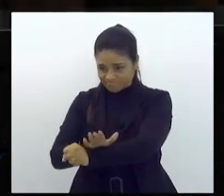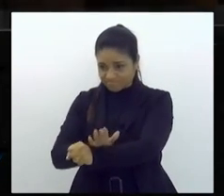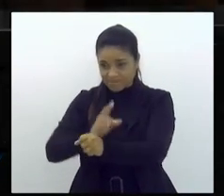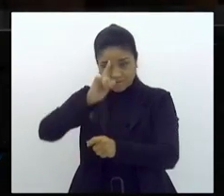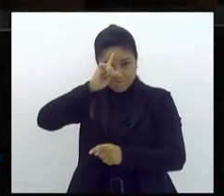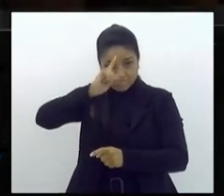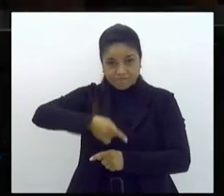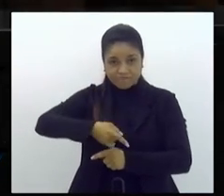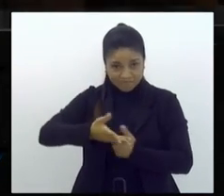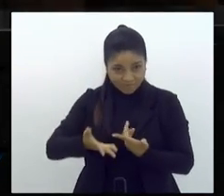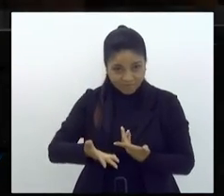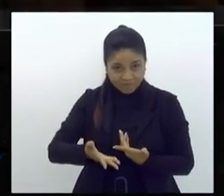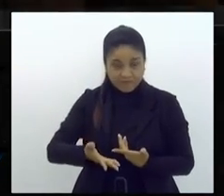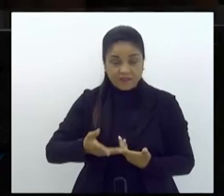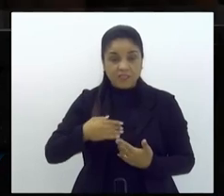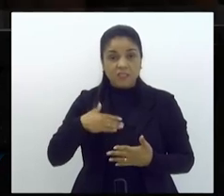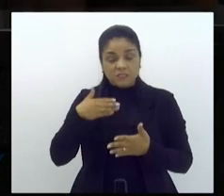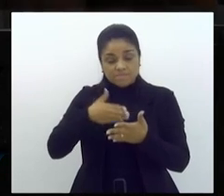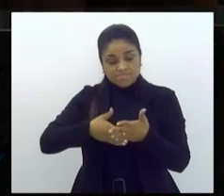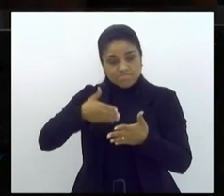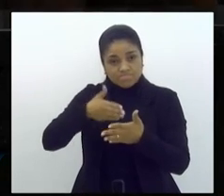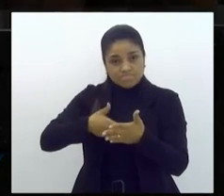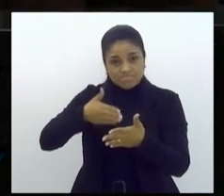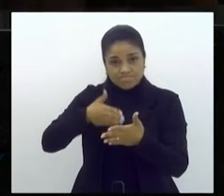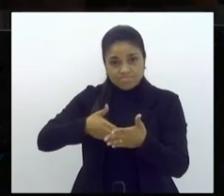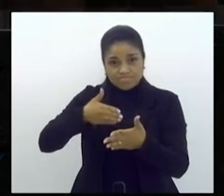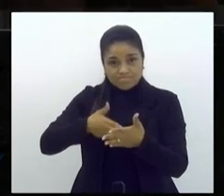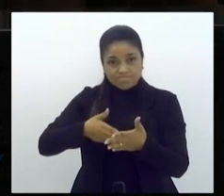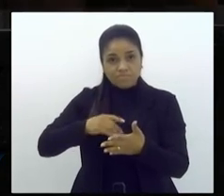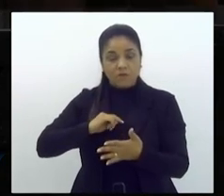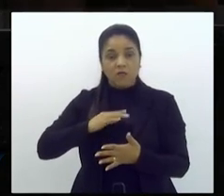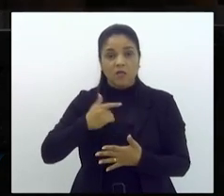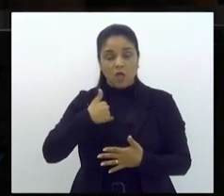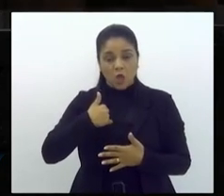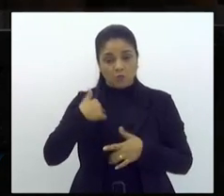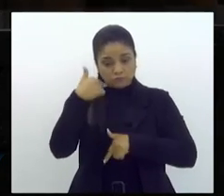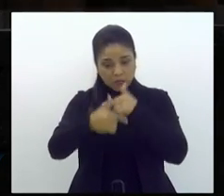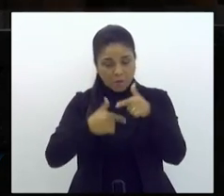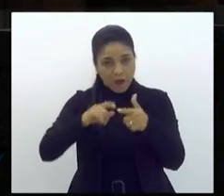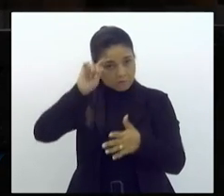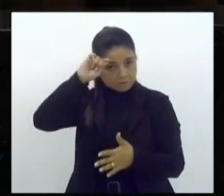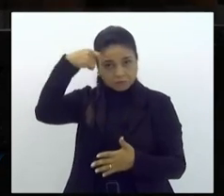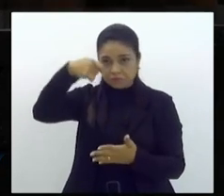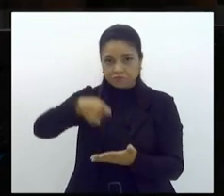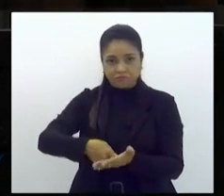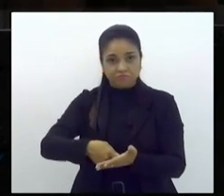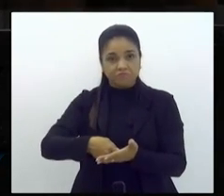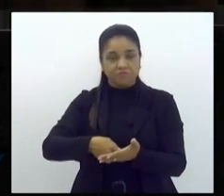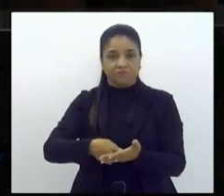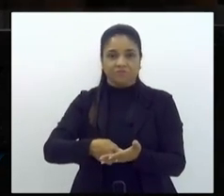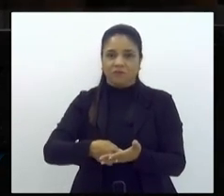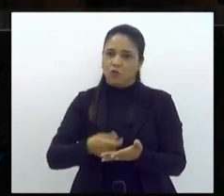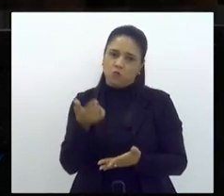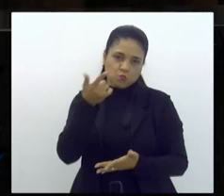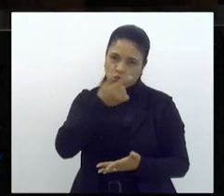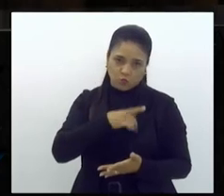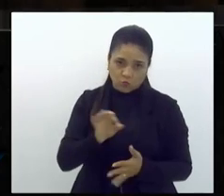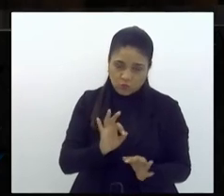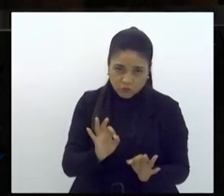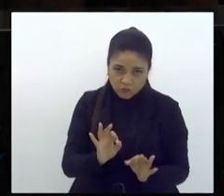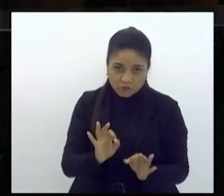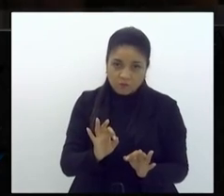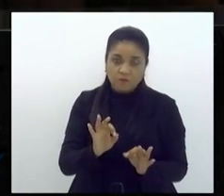tentaram impedir que eu exerse o meu dever como deputada o que não conseguiram mas foi